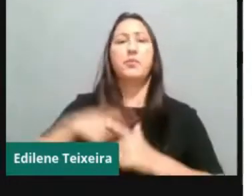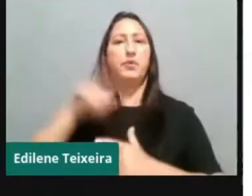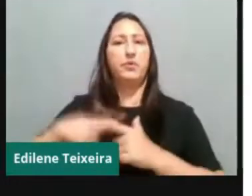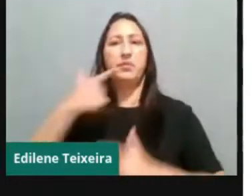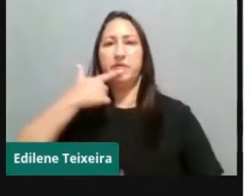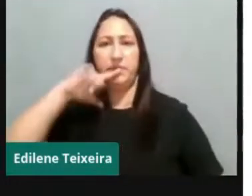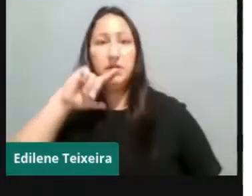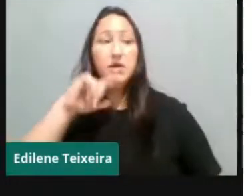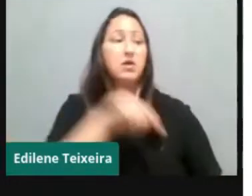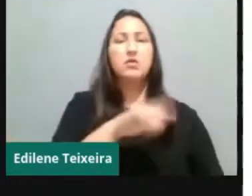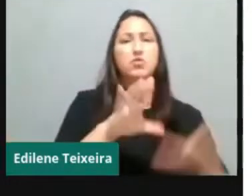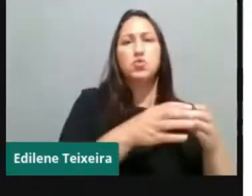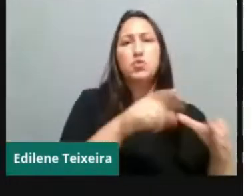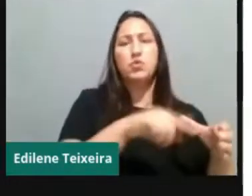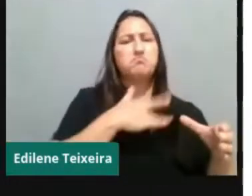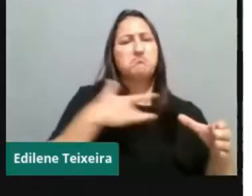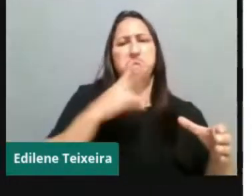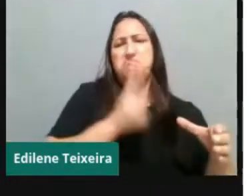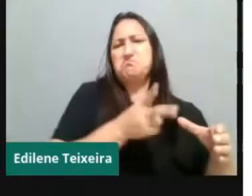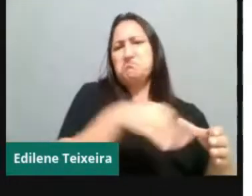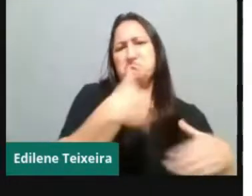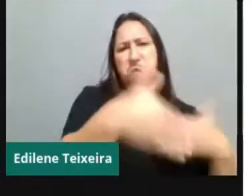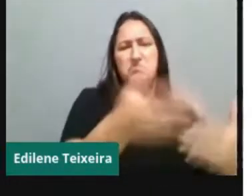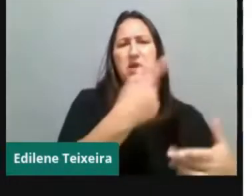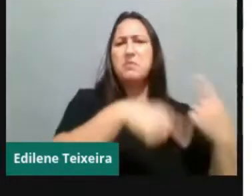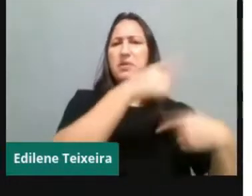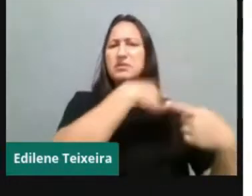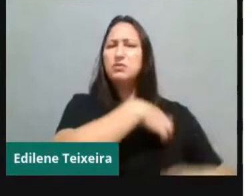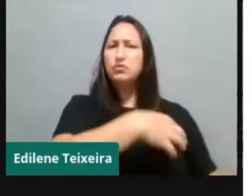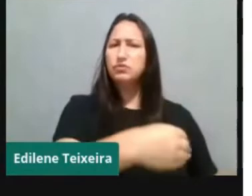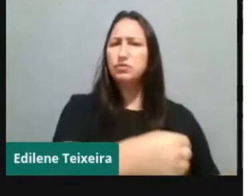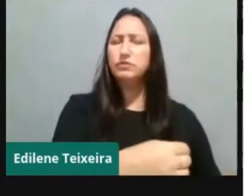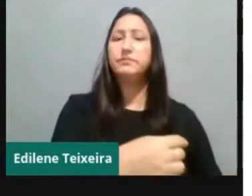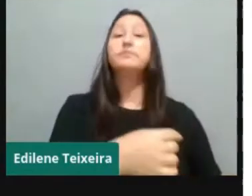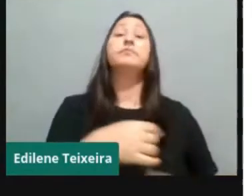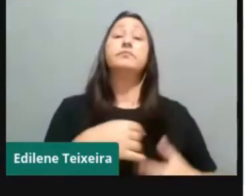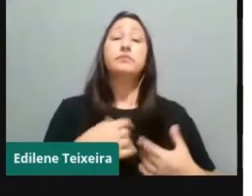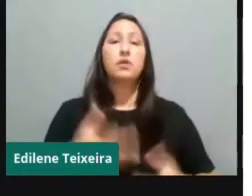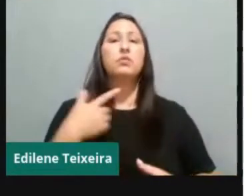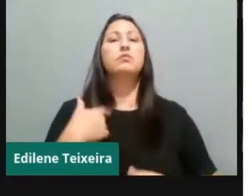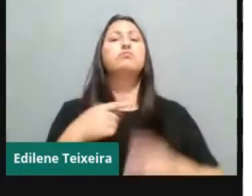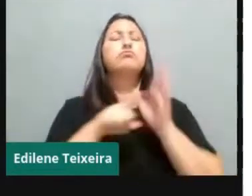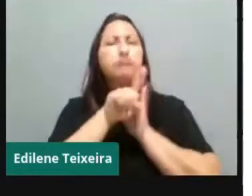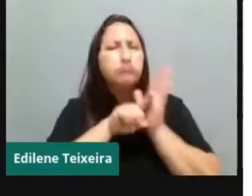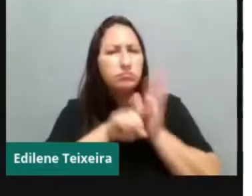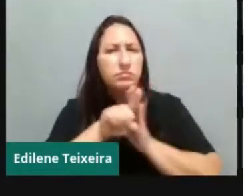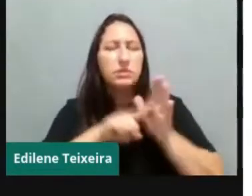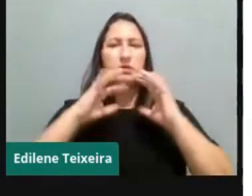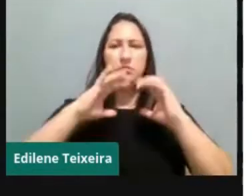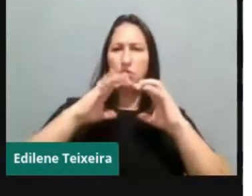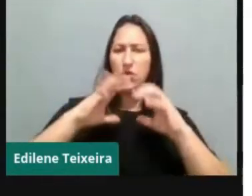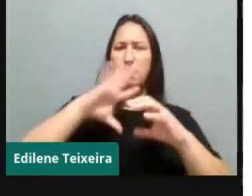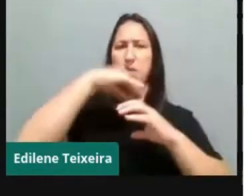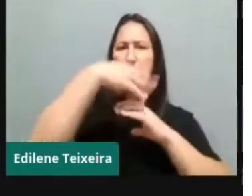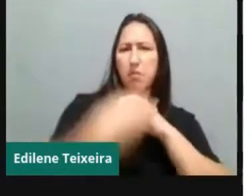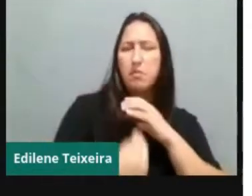outros não. Eles viam faces emocionais e nós coletávamos a atividade cerebral deles. Eu vou passar